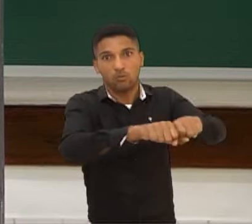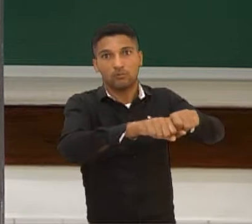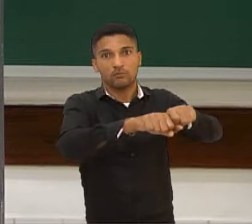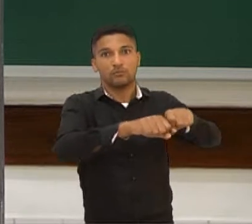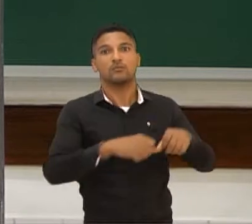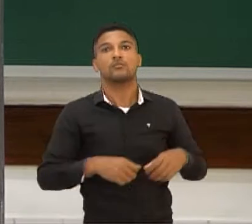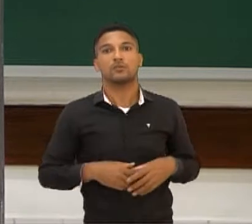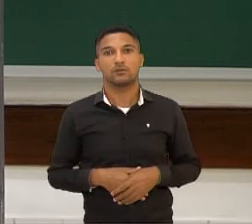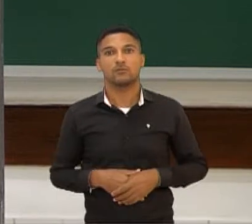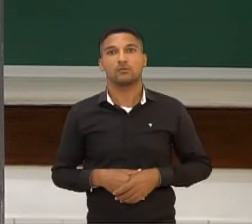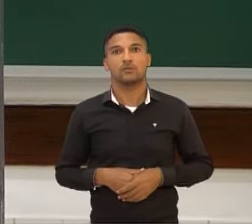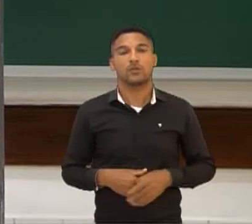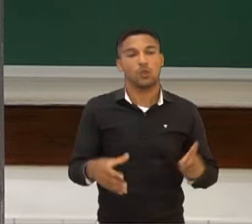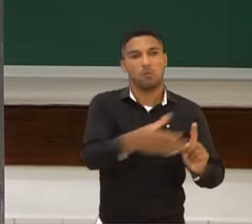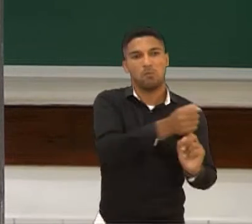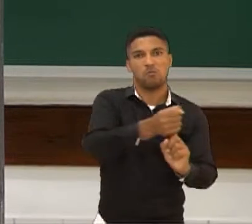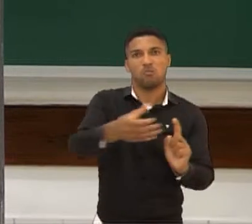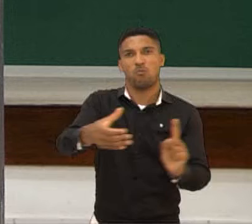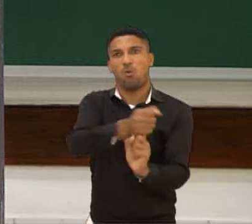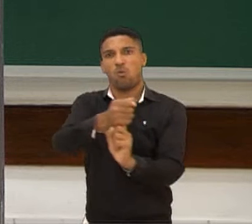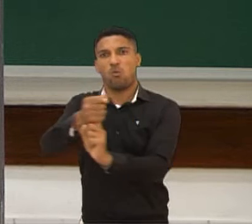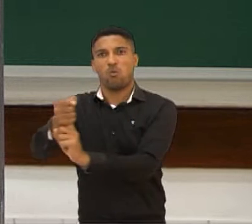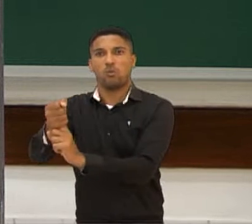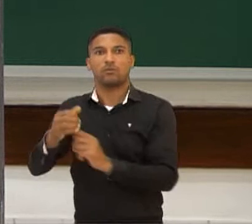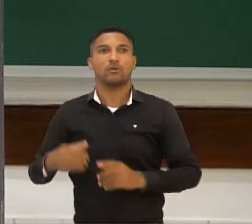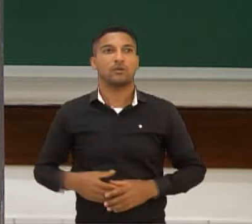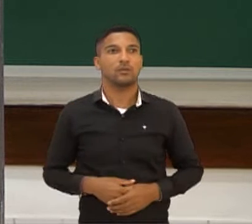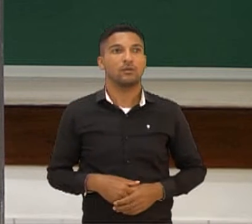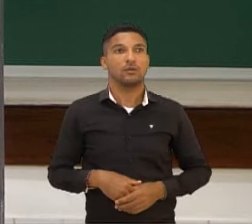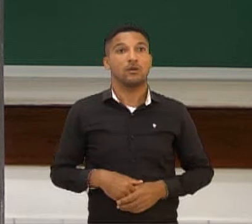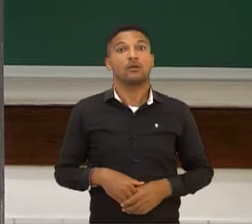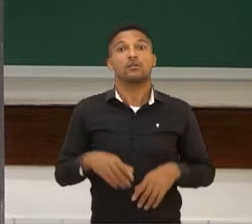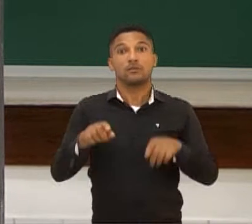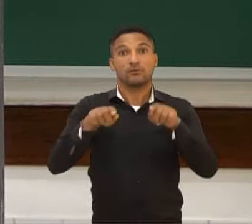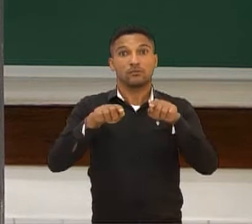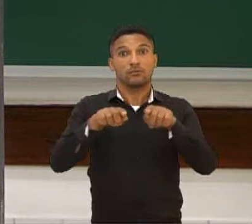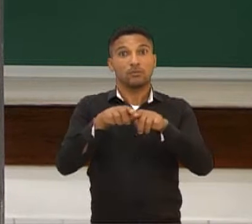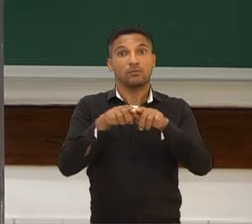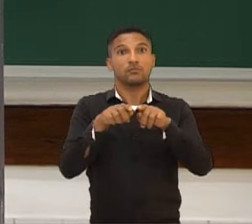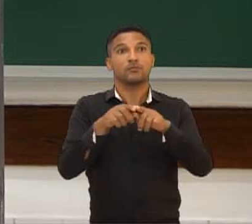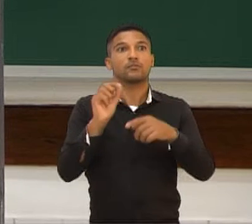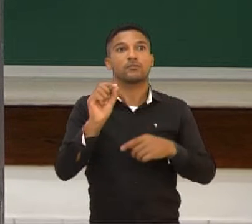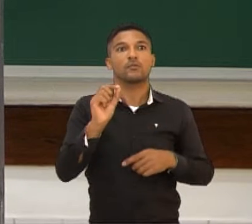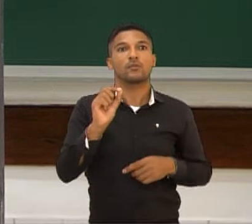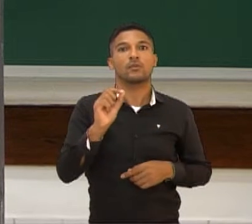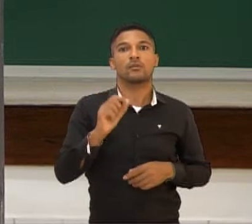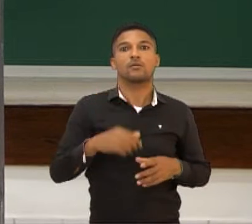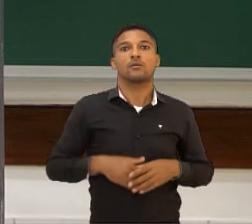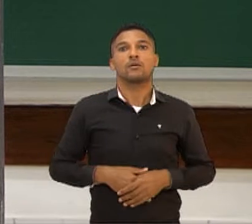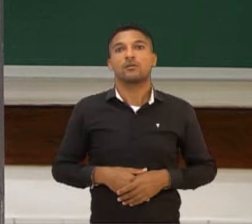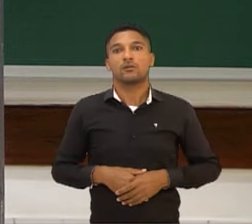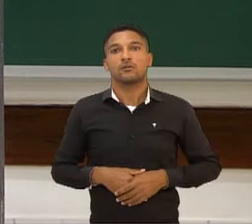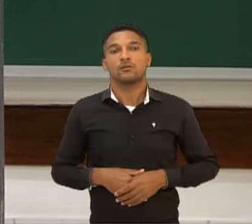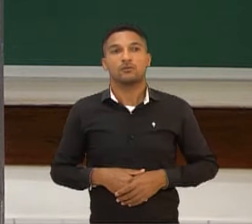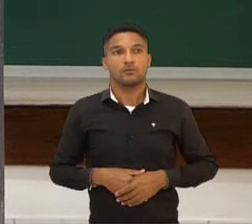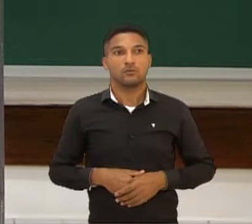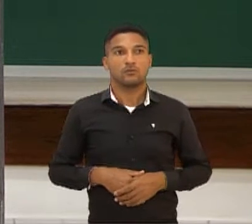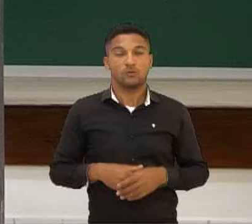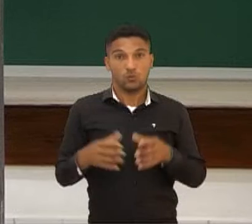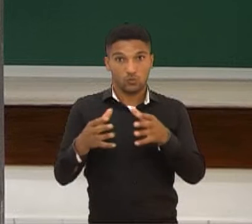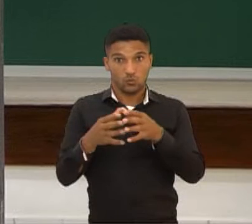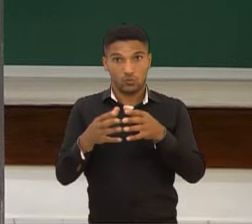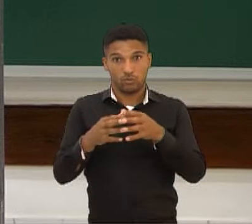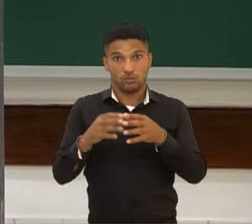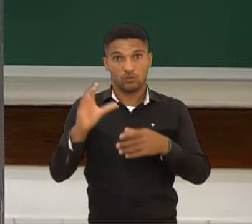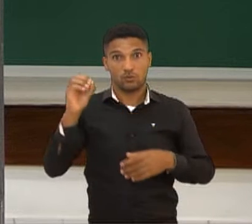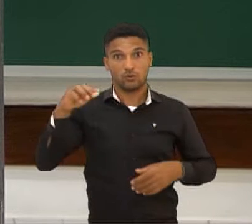ele era conhecido como um rei ferreiro. E olha só, então, Dentro do Reino do Congo,